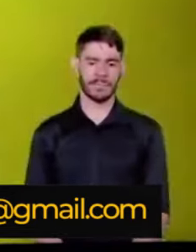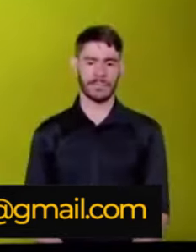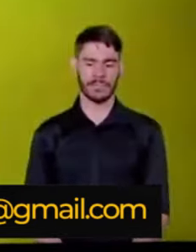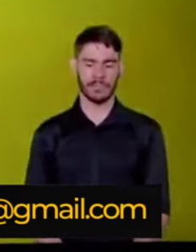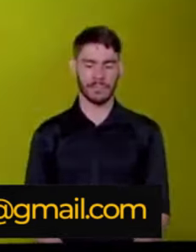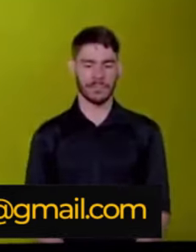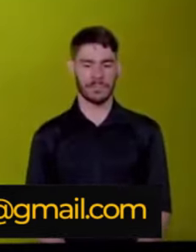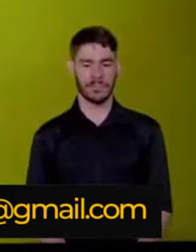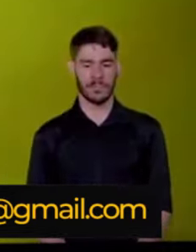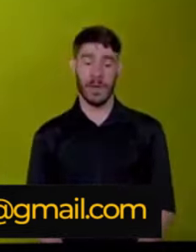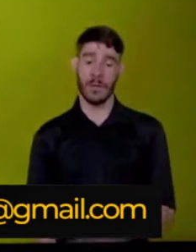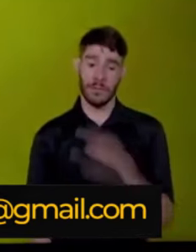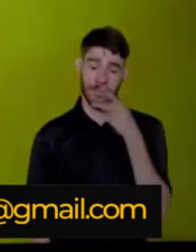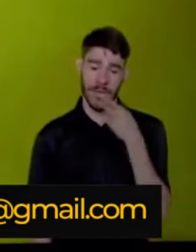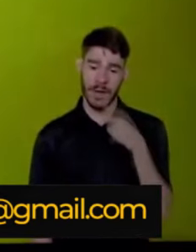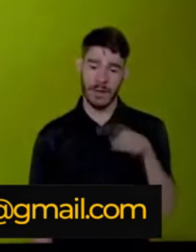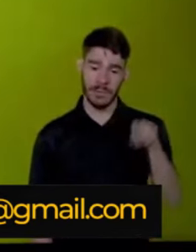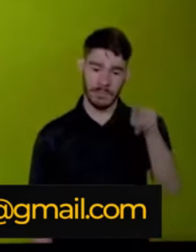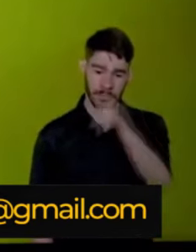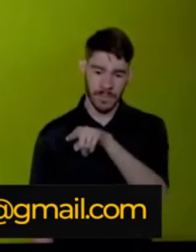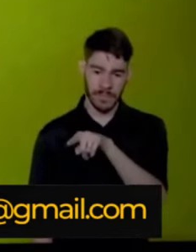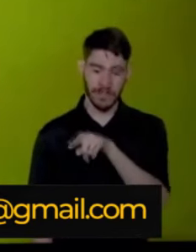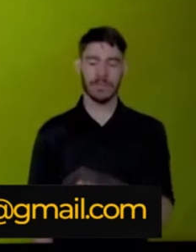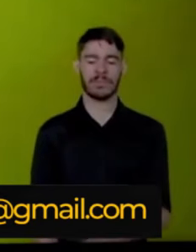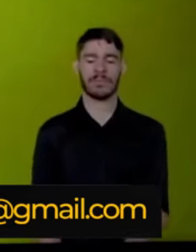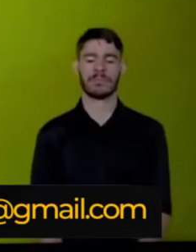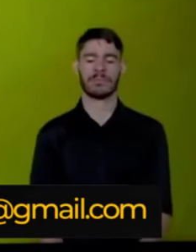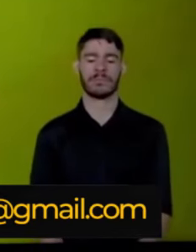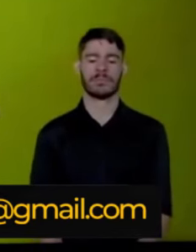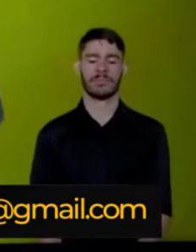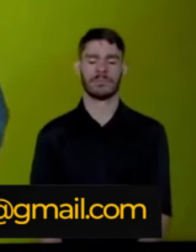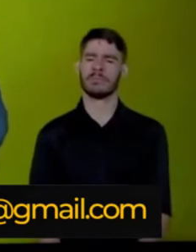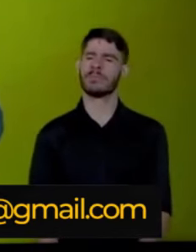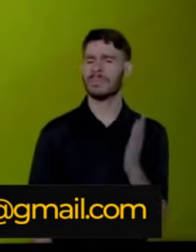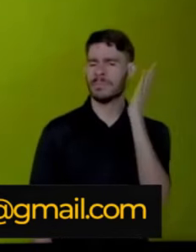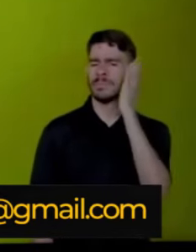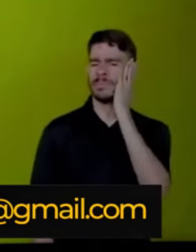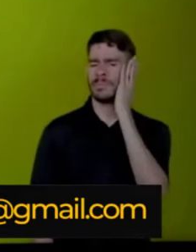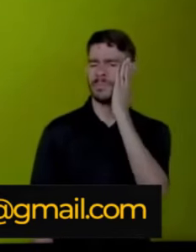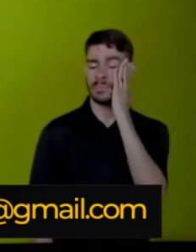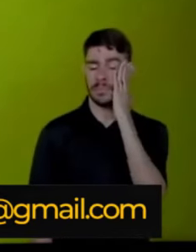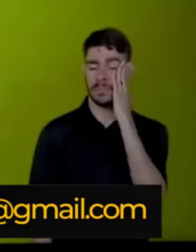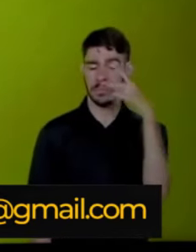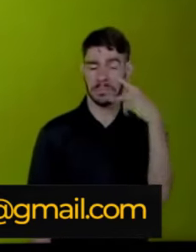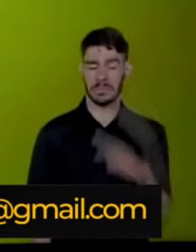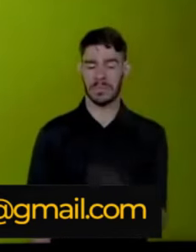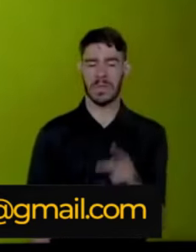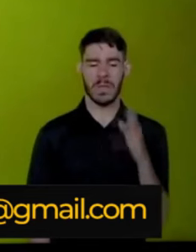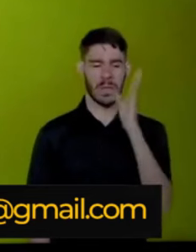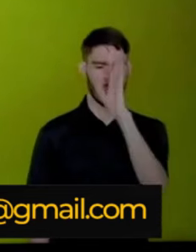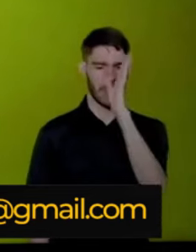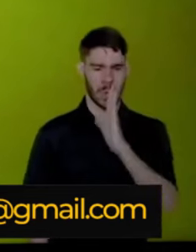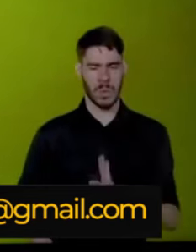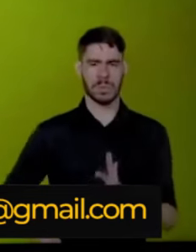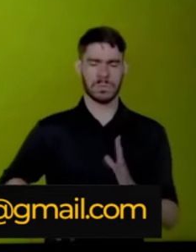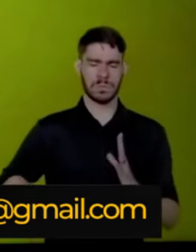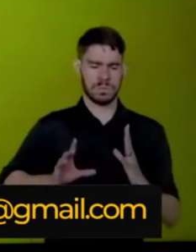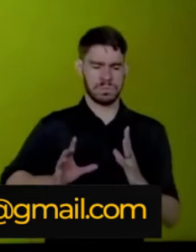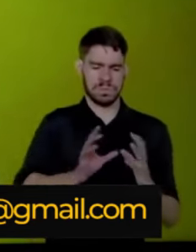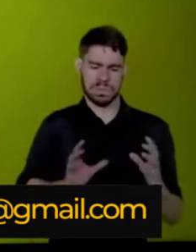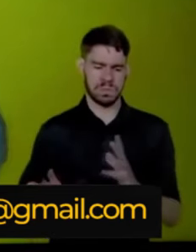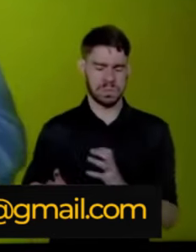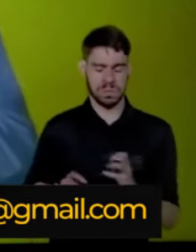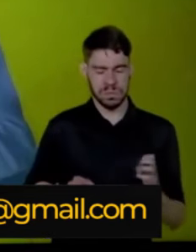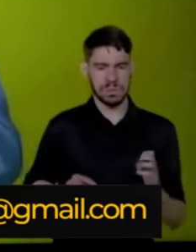ideia Quero Dizer para vocês que vocês sabem que nós aqui no Brasil andamos brigando muito